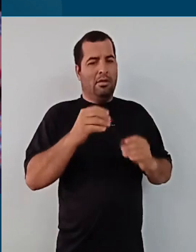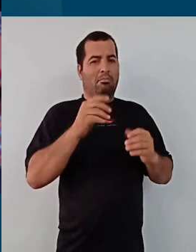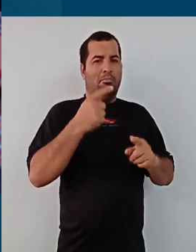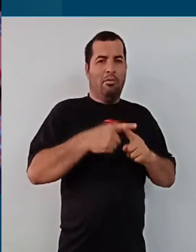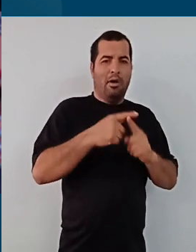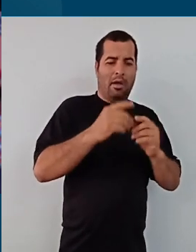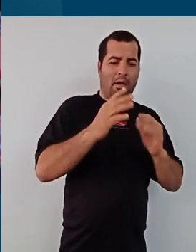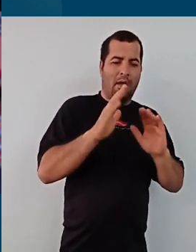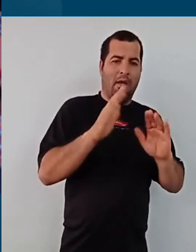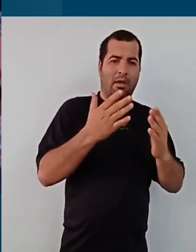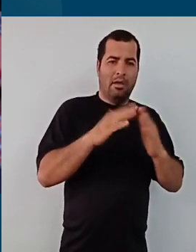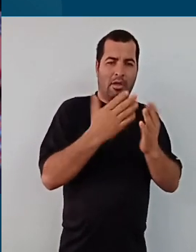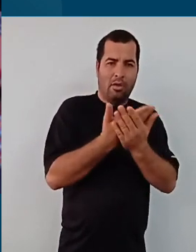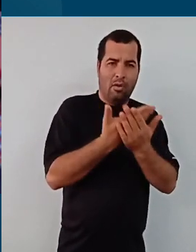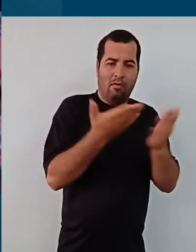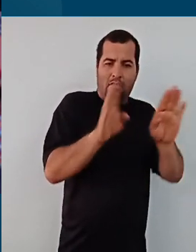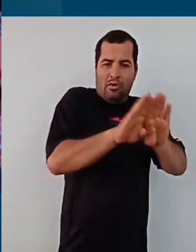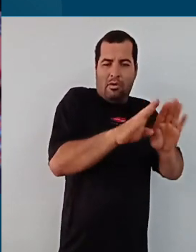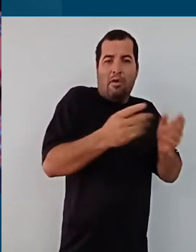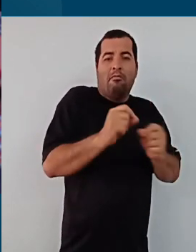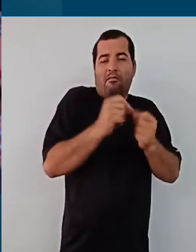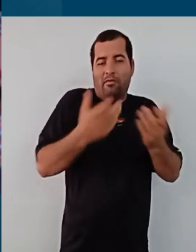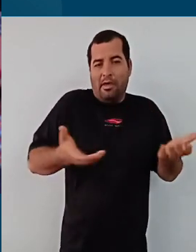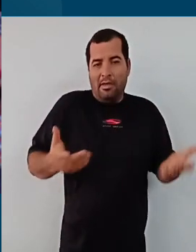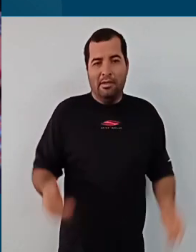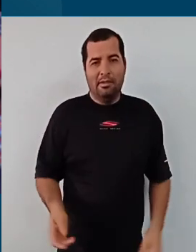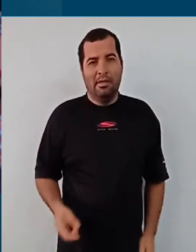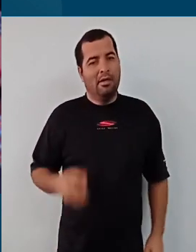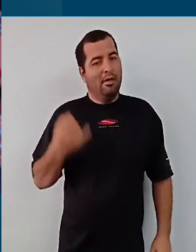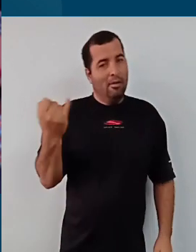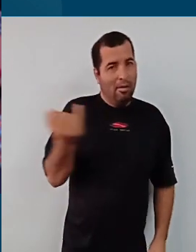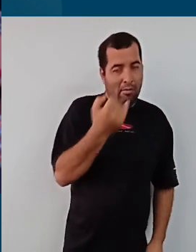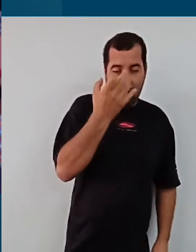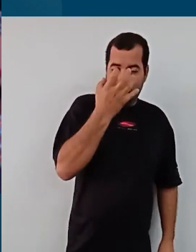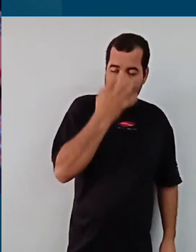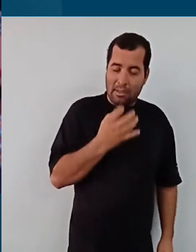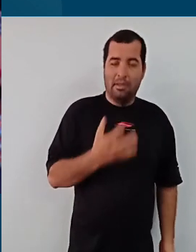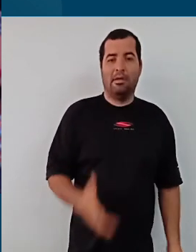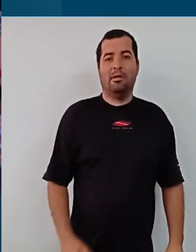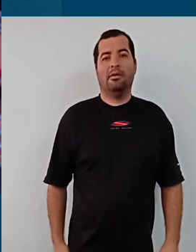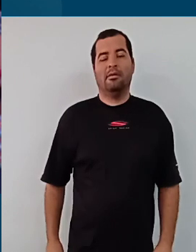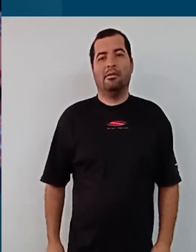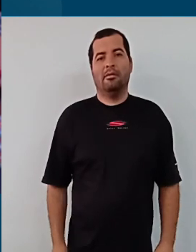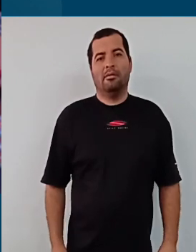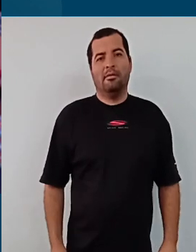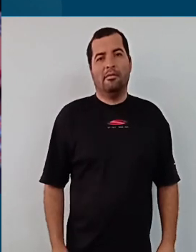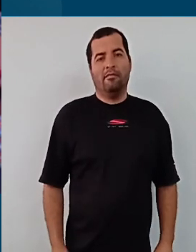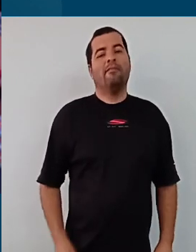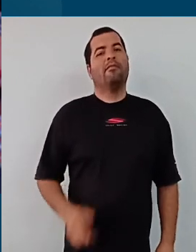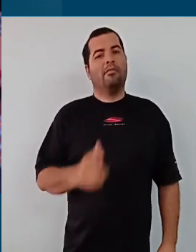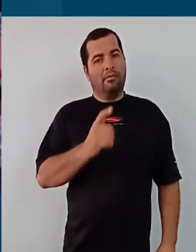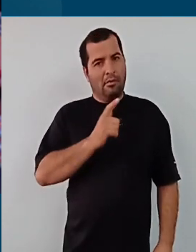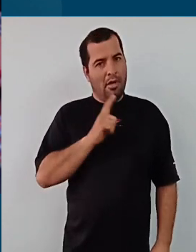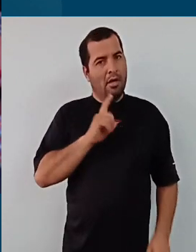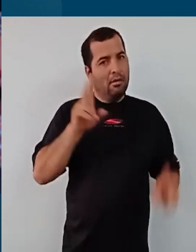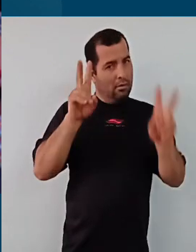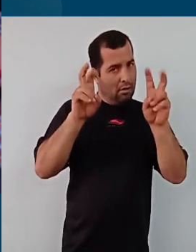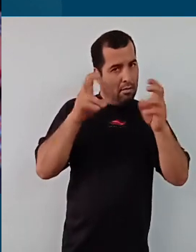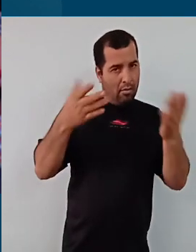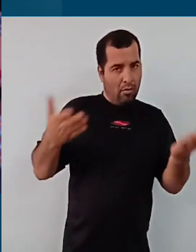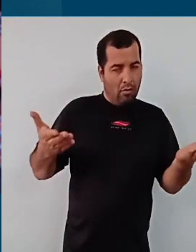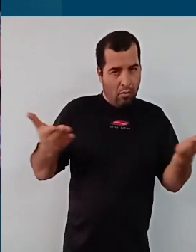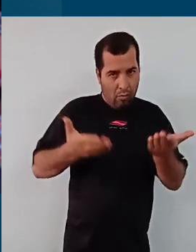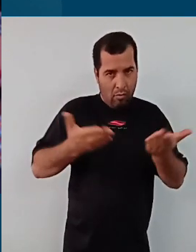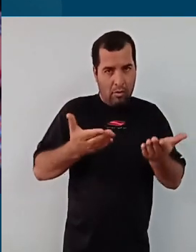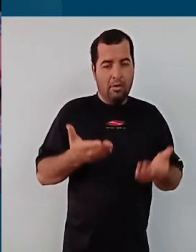para a sala de aula, né, então acho que isso é uma coisa bastante importante, muito séria, né, que faz parte do tema de hoje, que